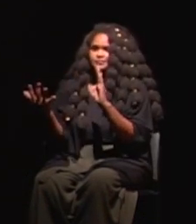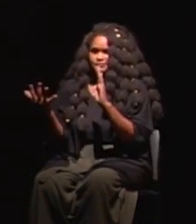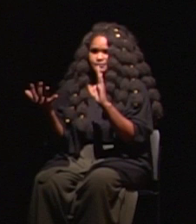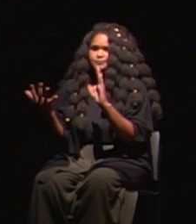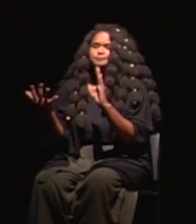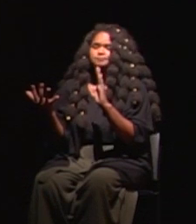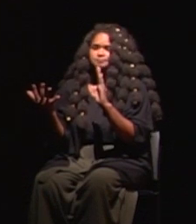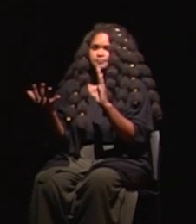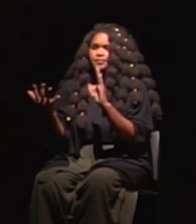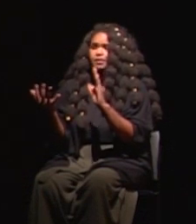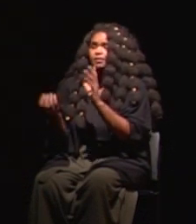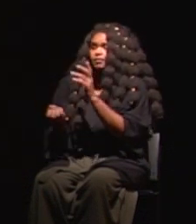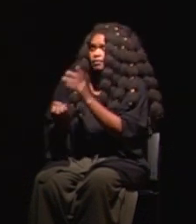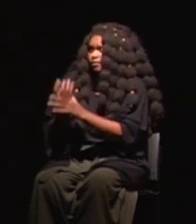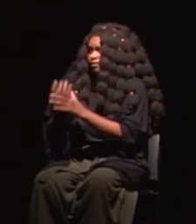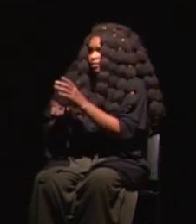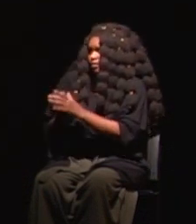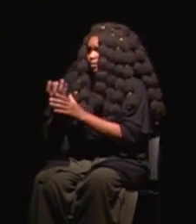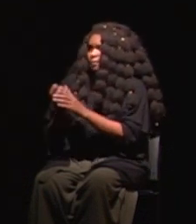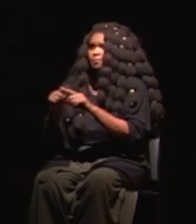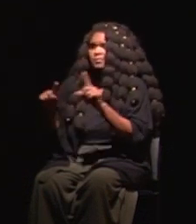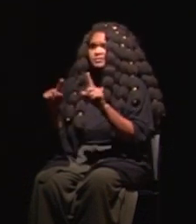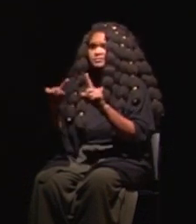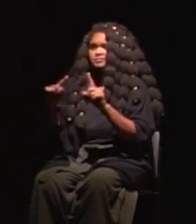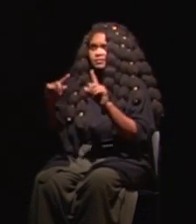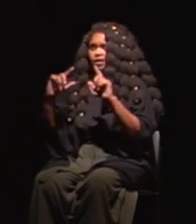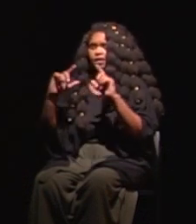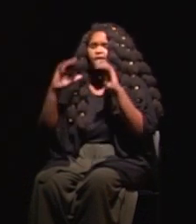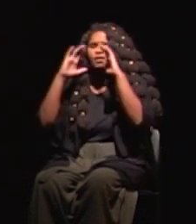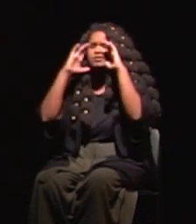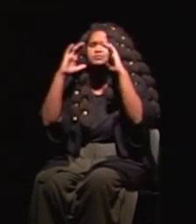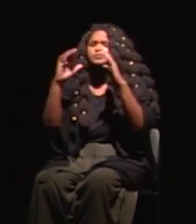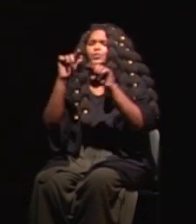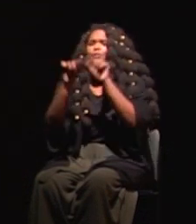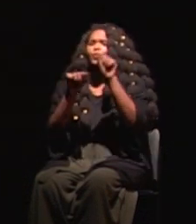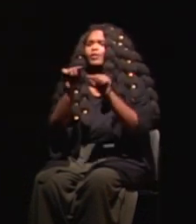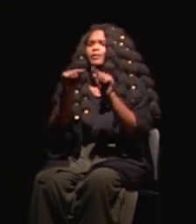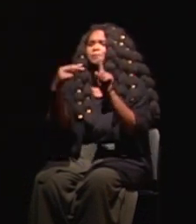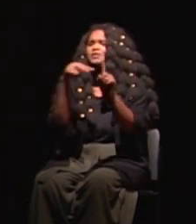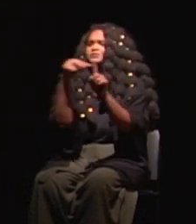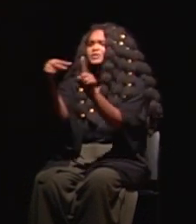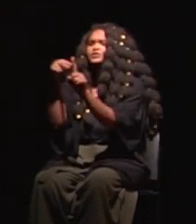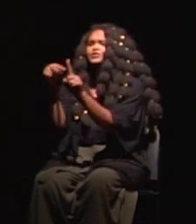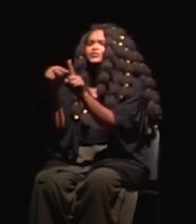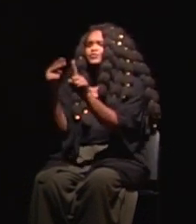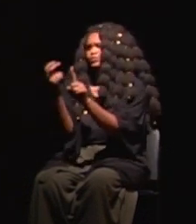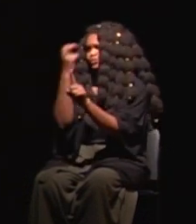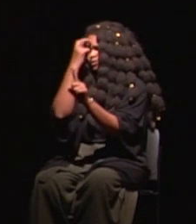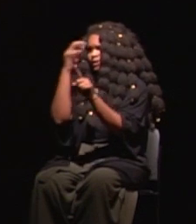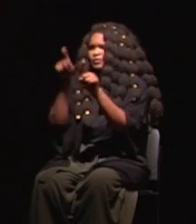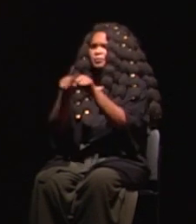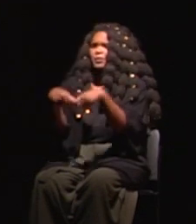que respeita as leituras culturais e plurais,